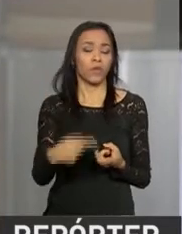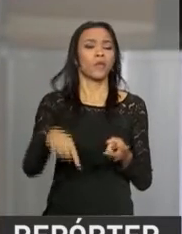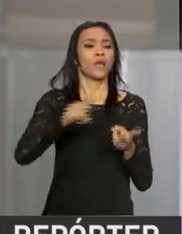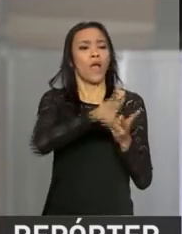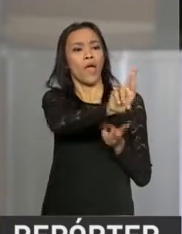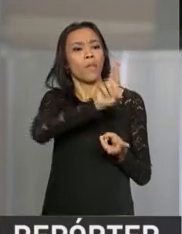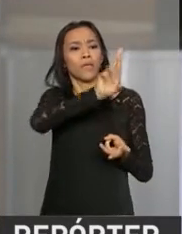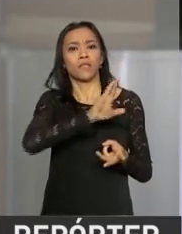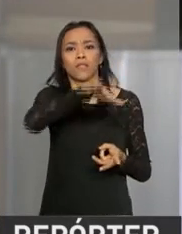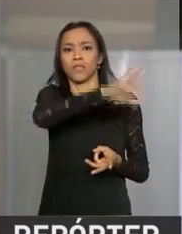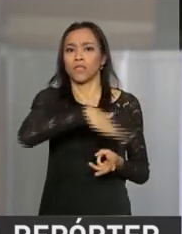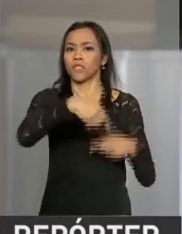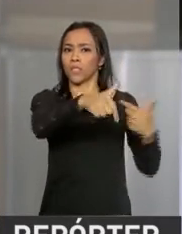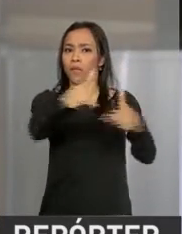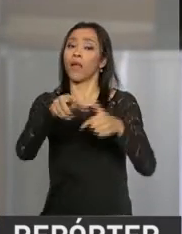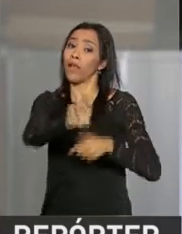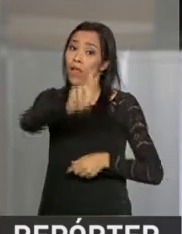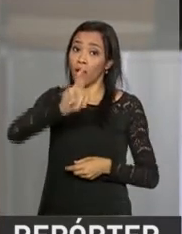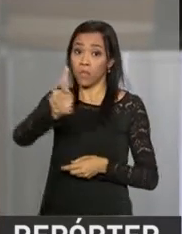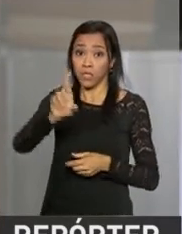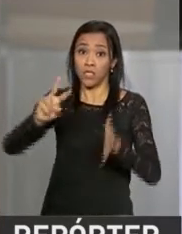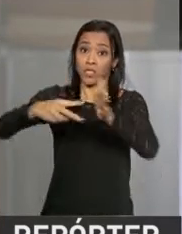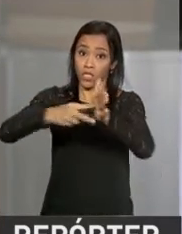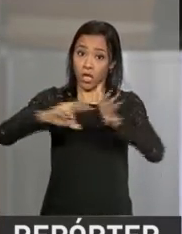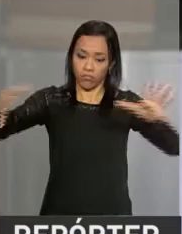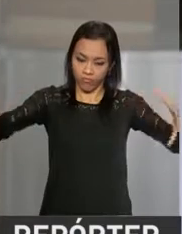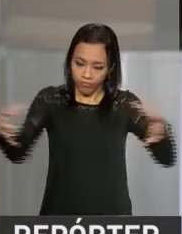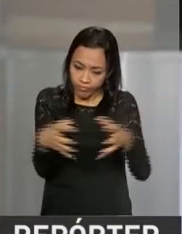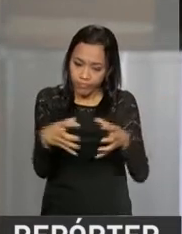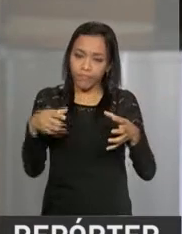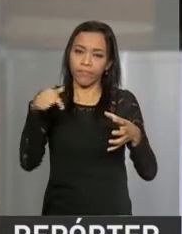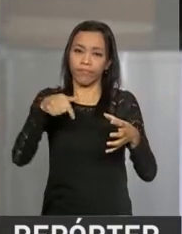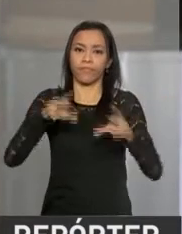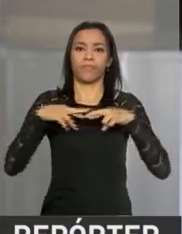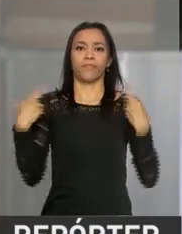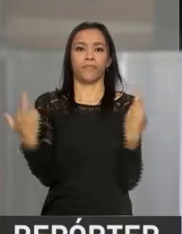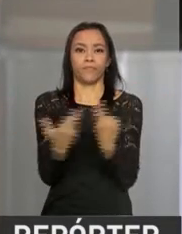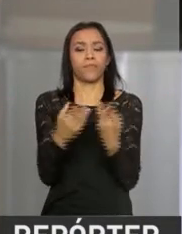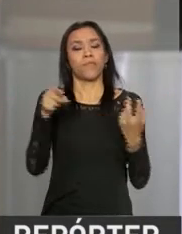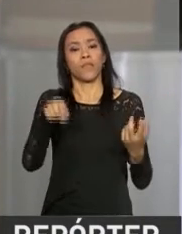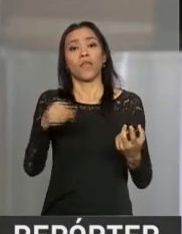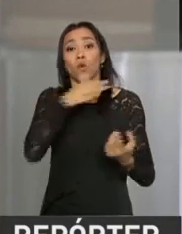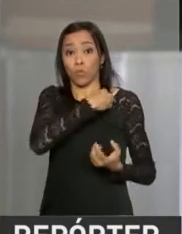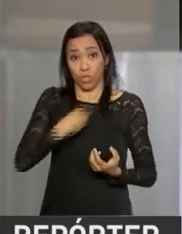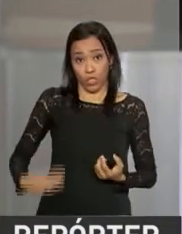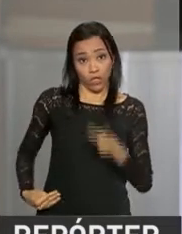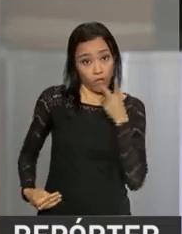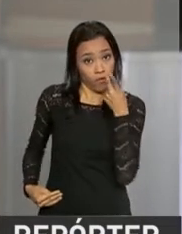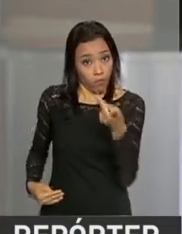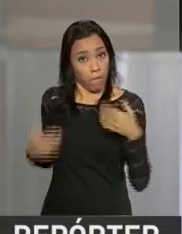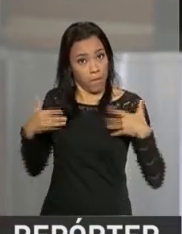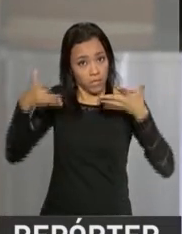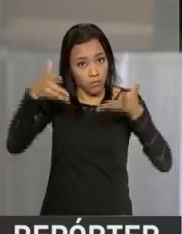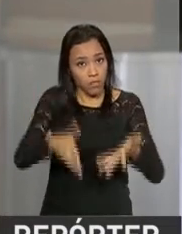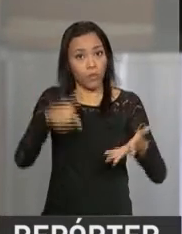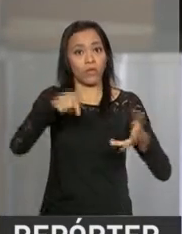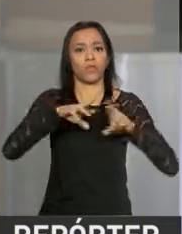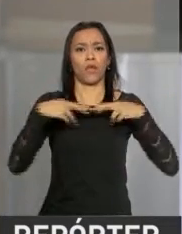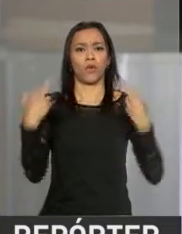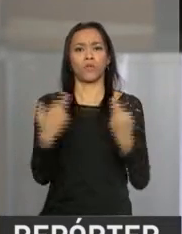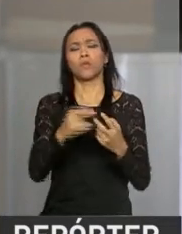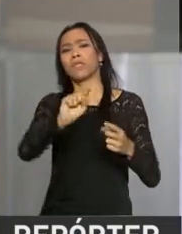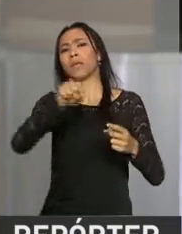e de centrais sindicais o ministro da indústria como exterior serviço mas pereira a participou dessa reunião depois